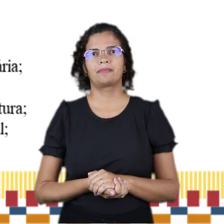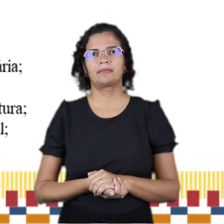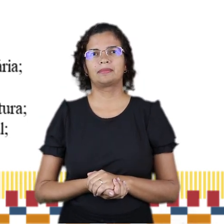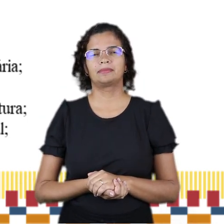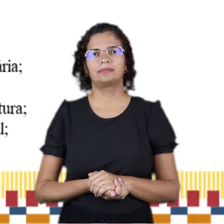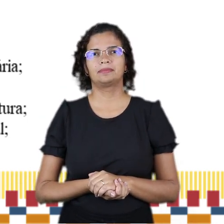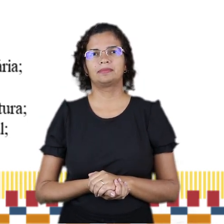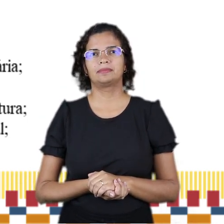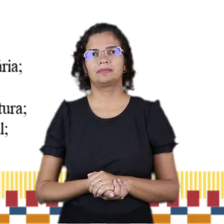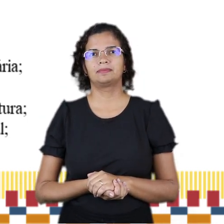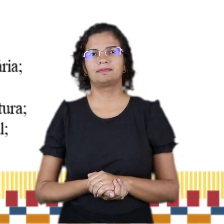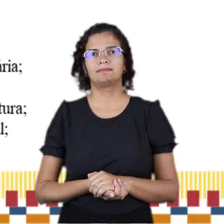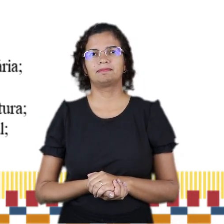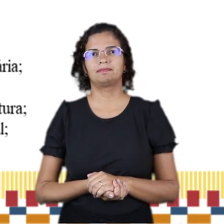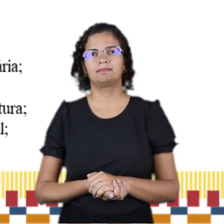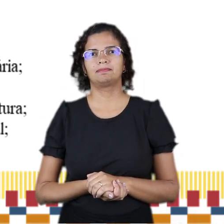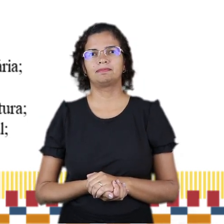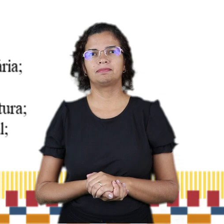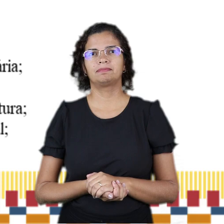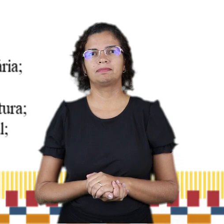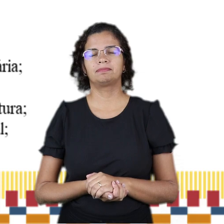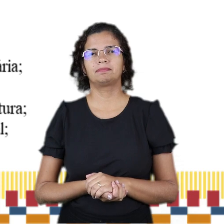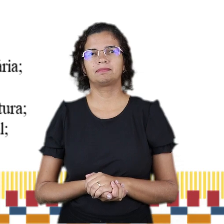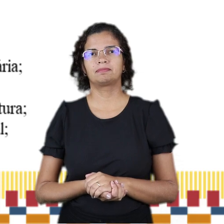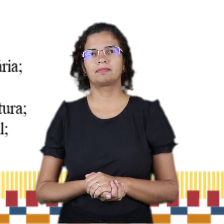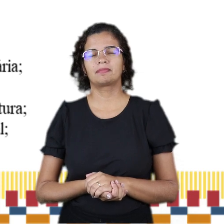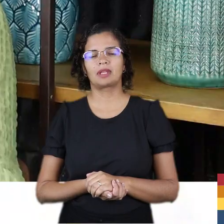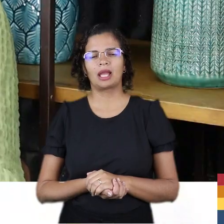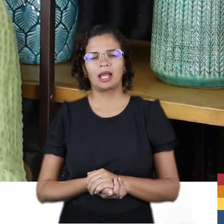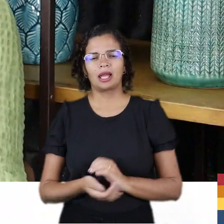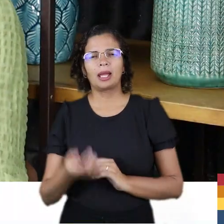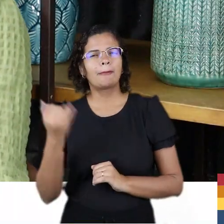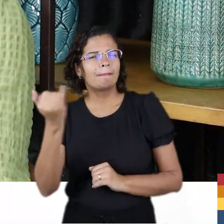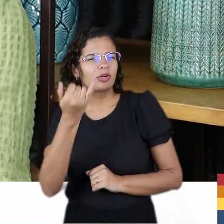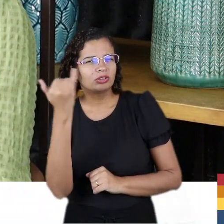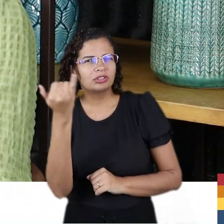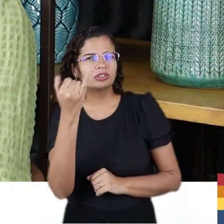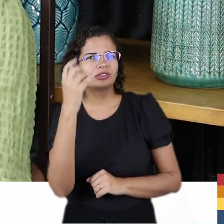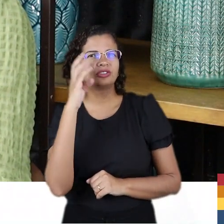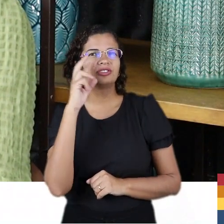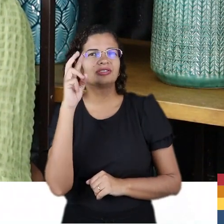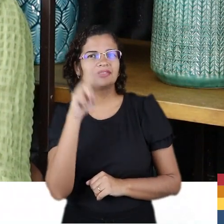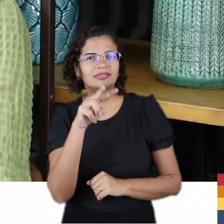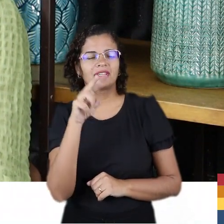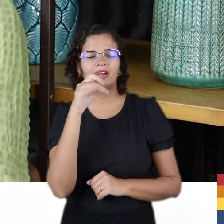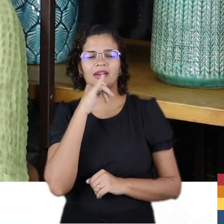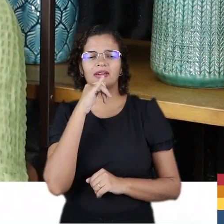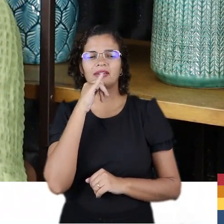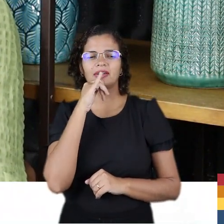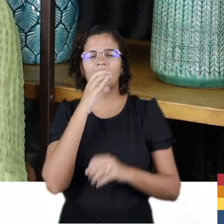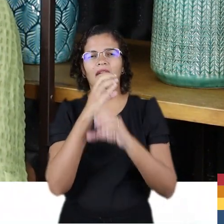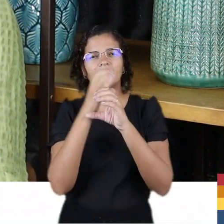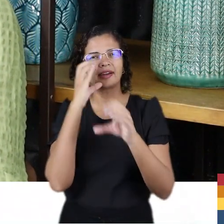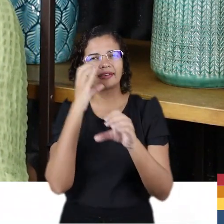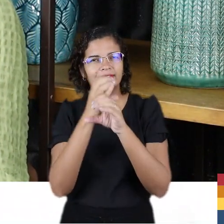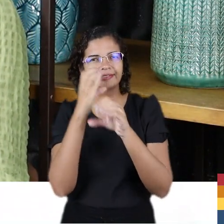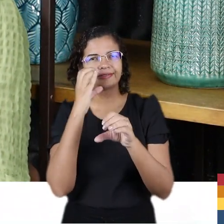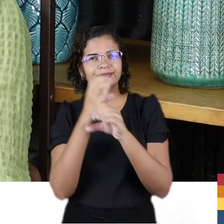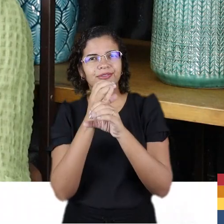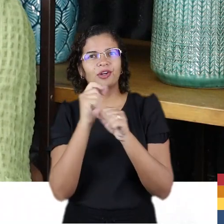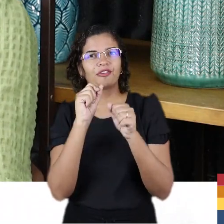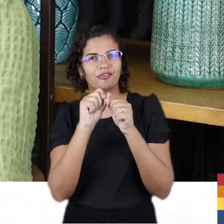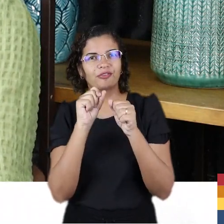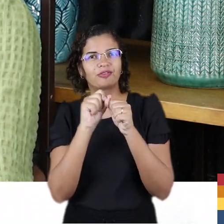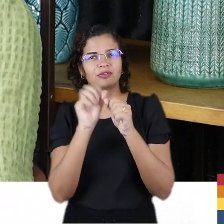cursos. E no itinerário de ciências sociais, econômicas e administrativas, a gente